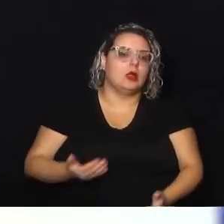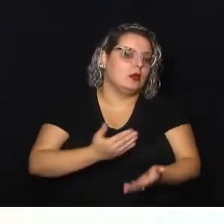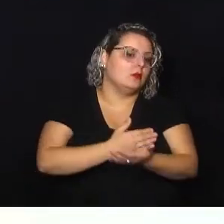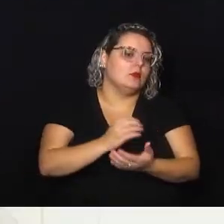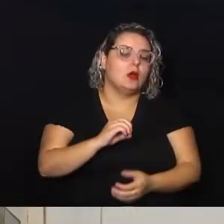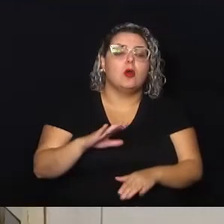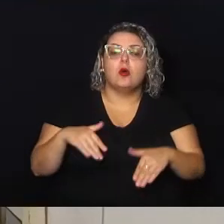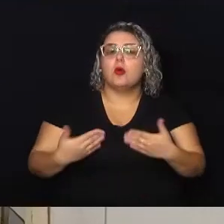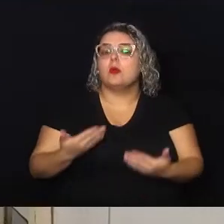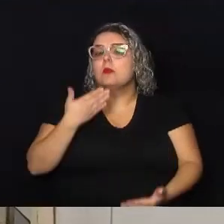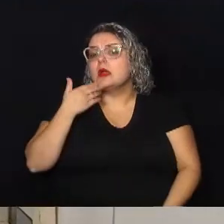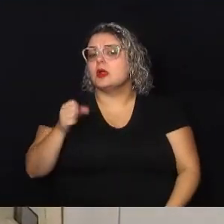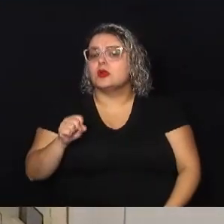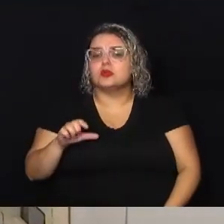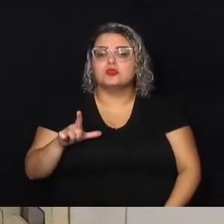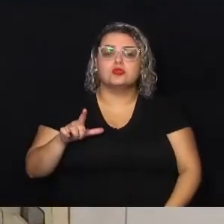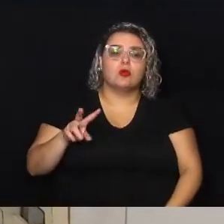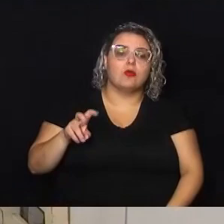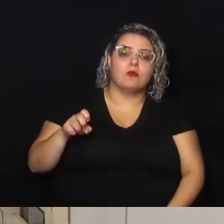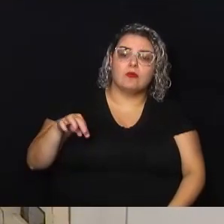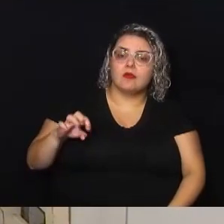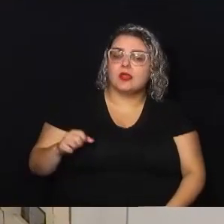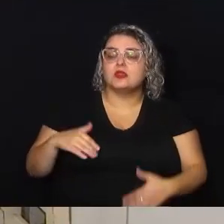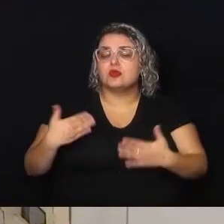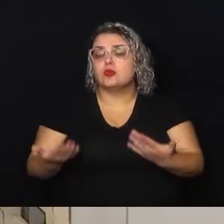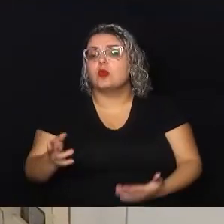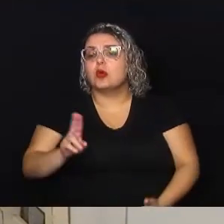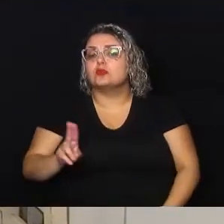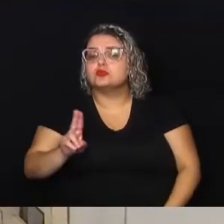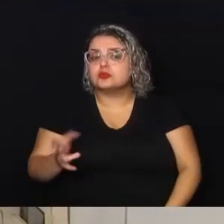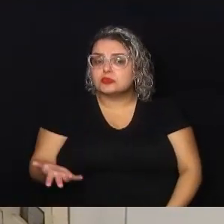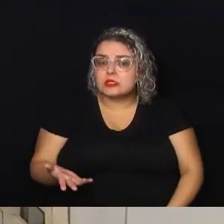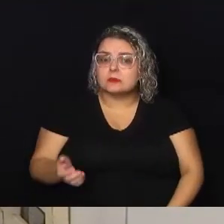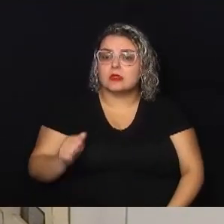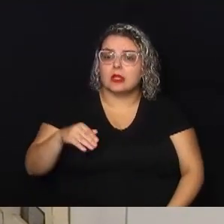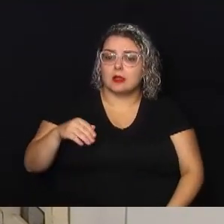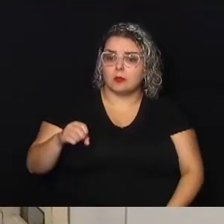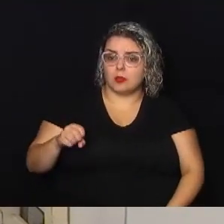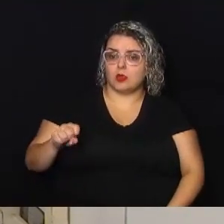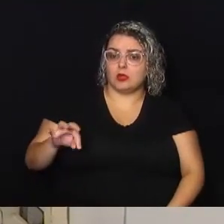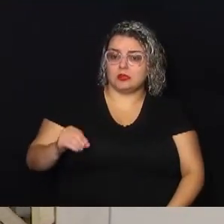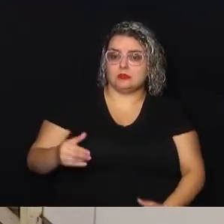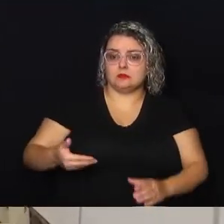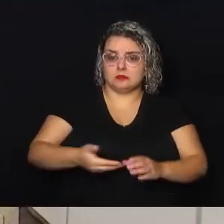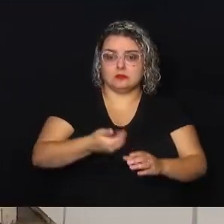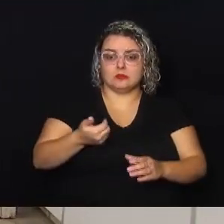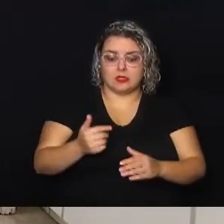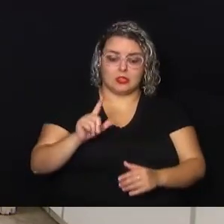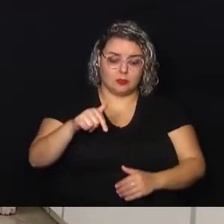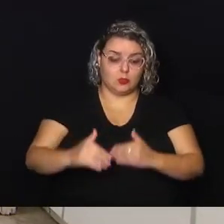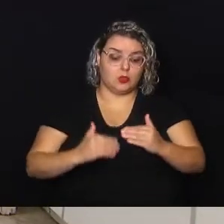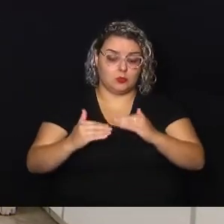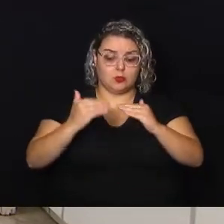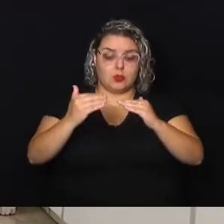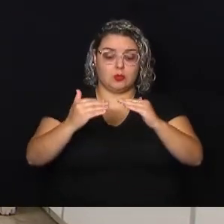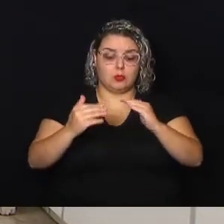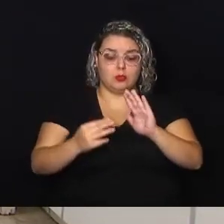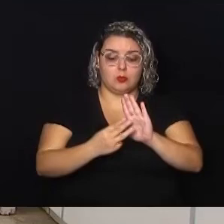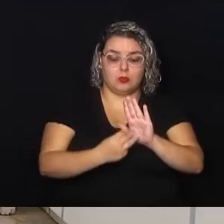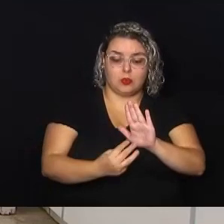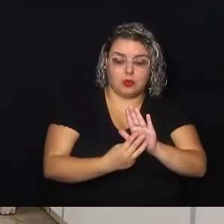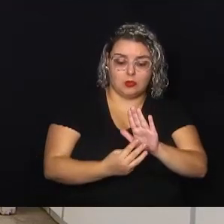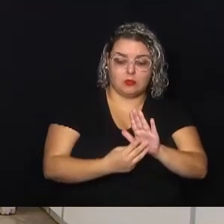verificando Qual a melhor solvente que concentração a quantidade de amostra que vai ser utilizada para extrair depois que a gente desenvolve